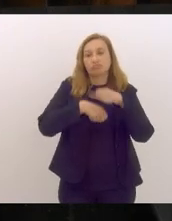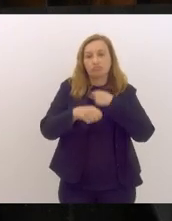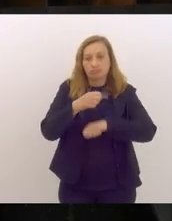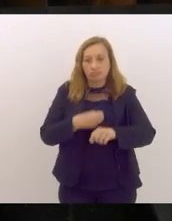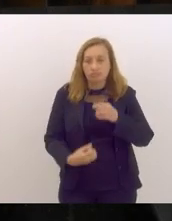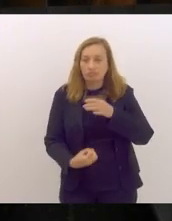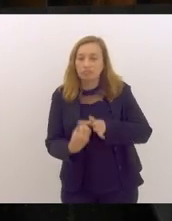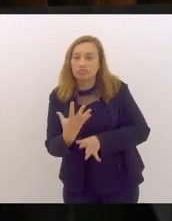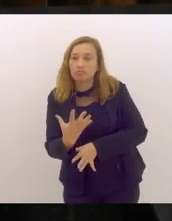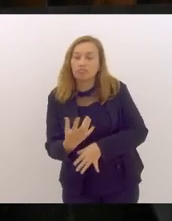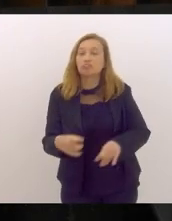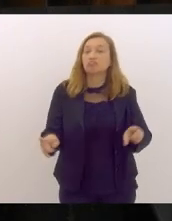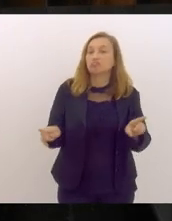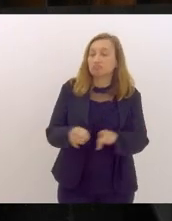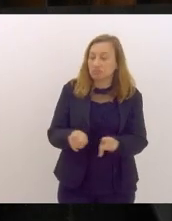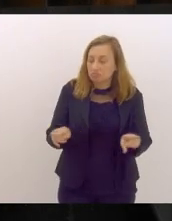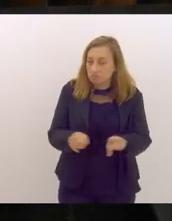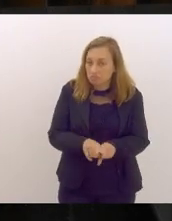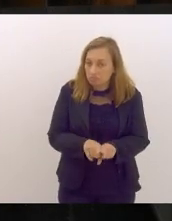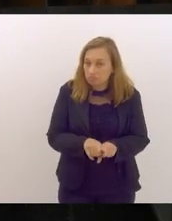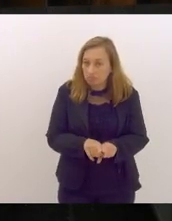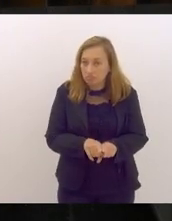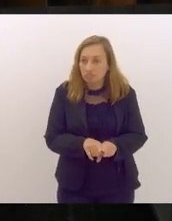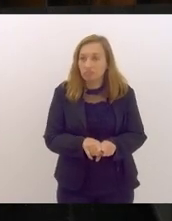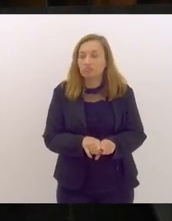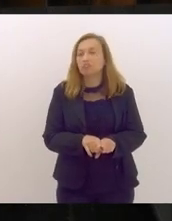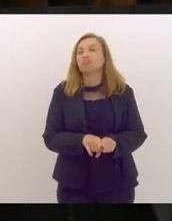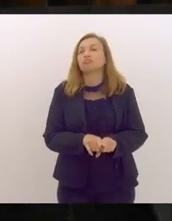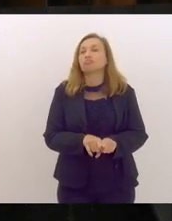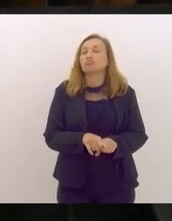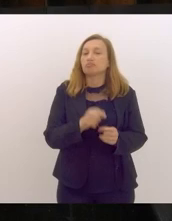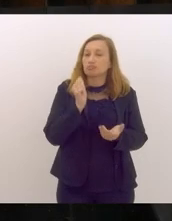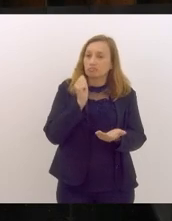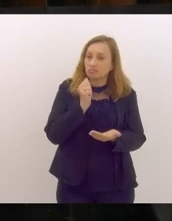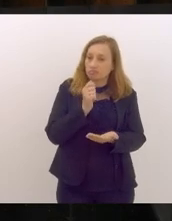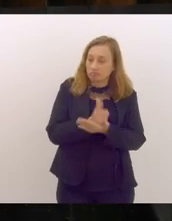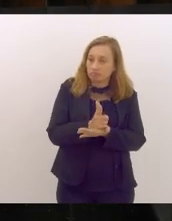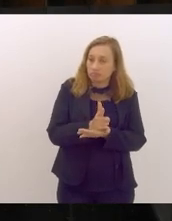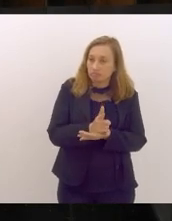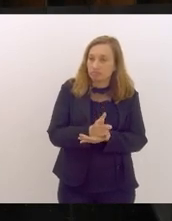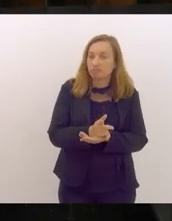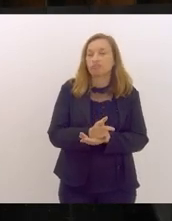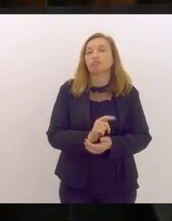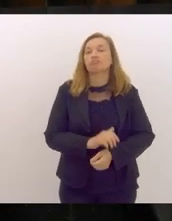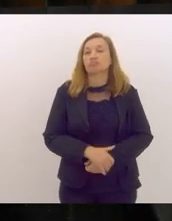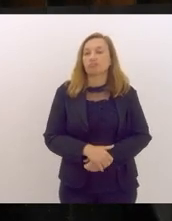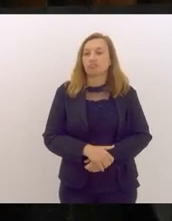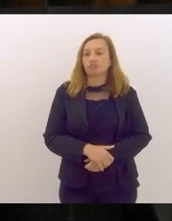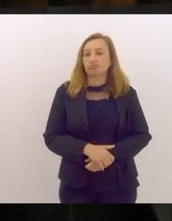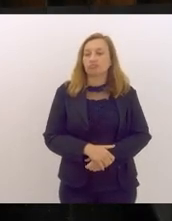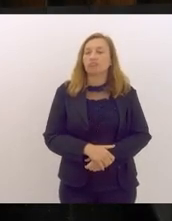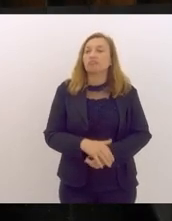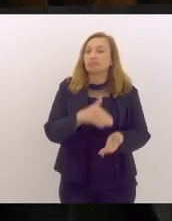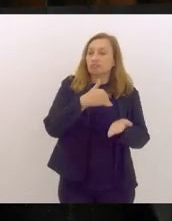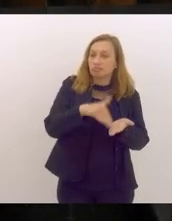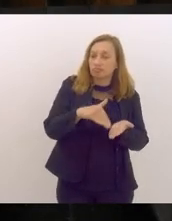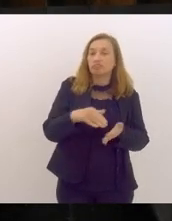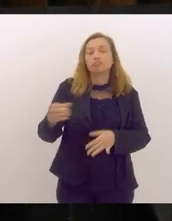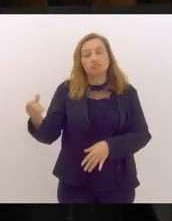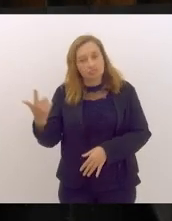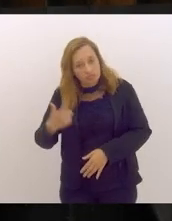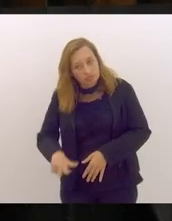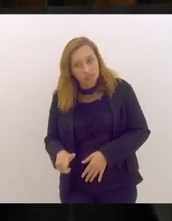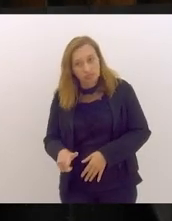Criativa. Também tem um item para pagar pessoa física. Aí vem a Secretaria